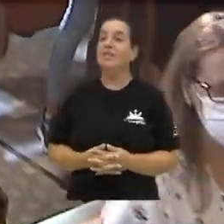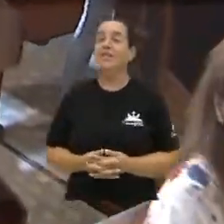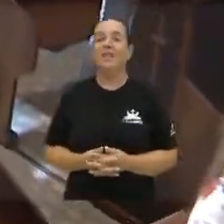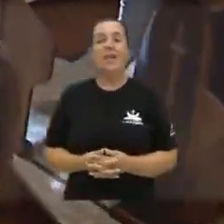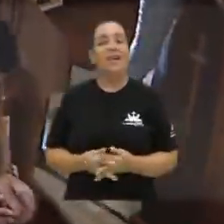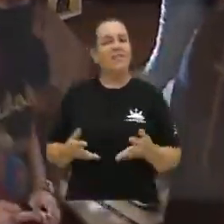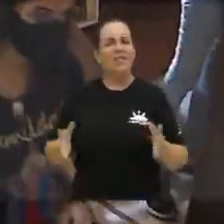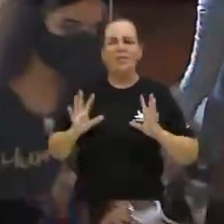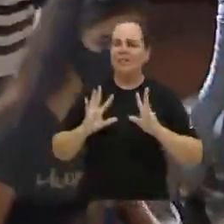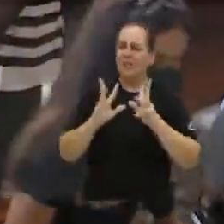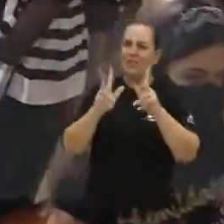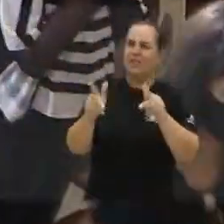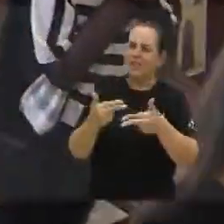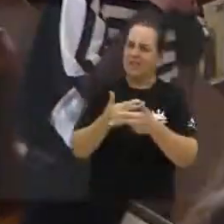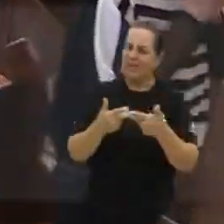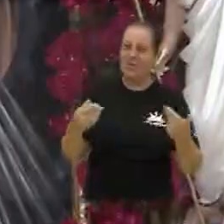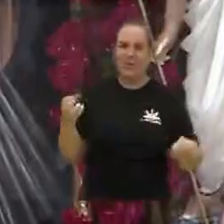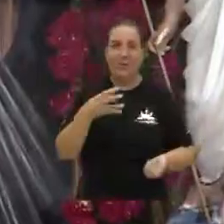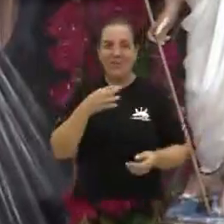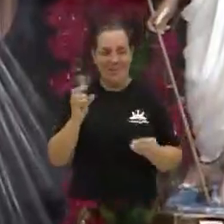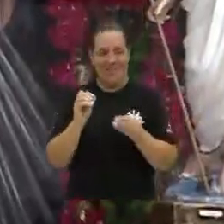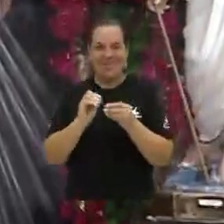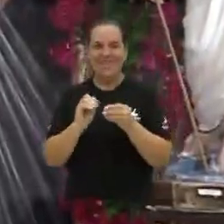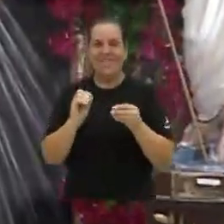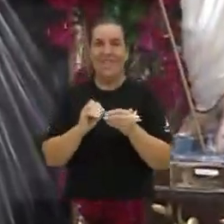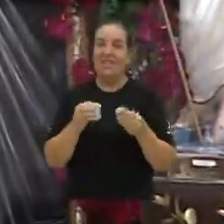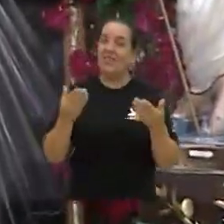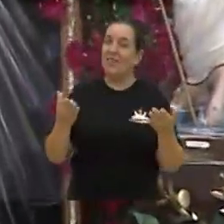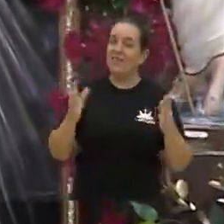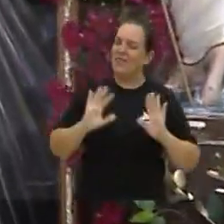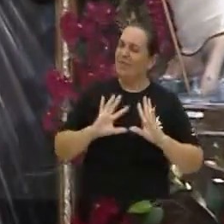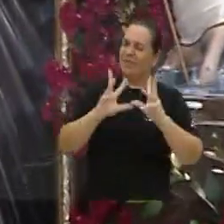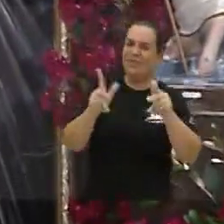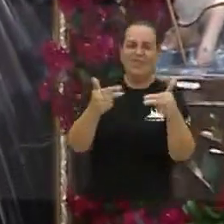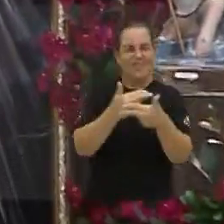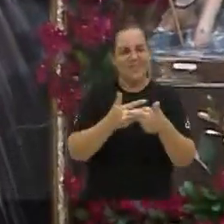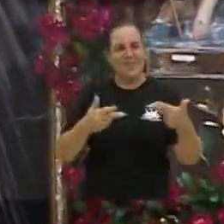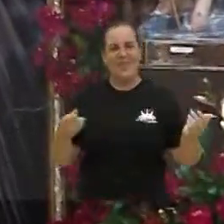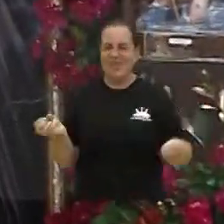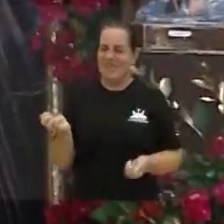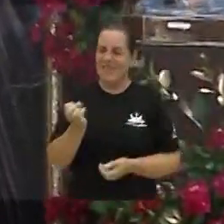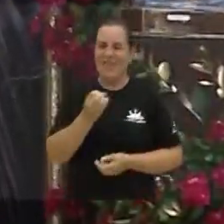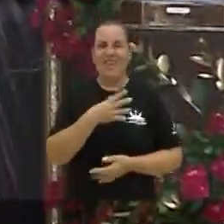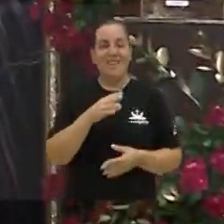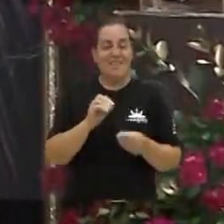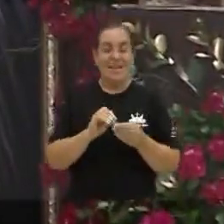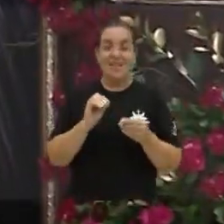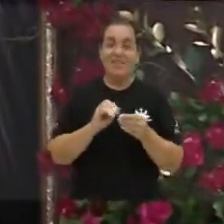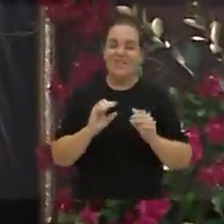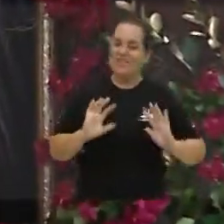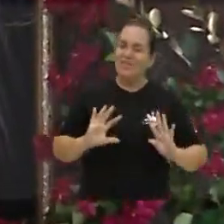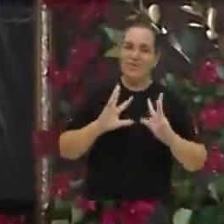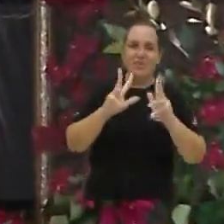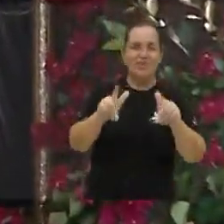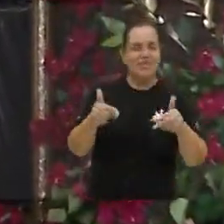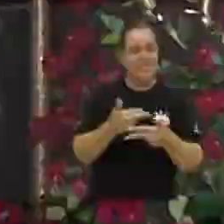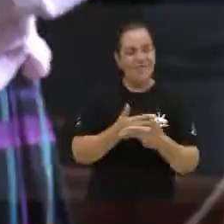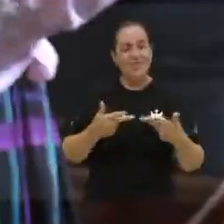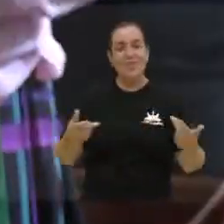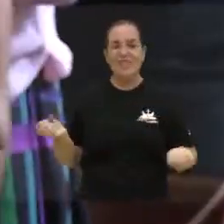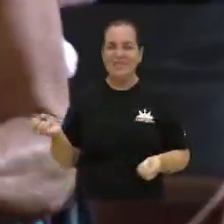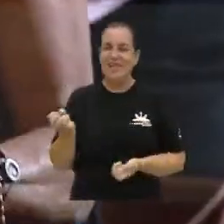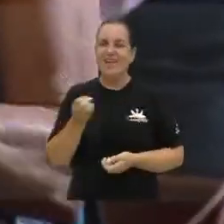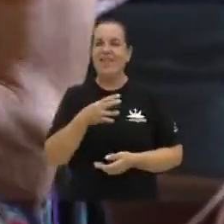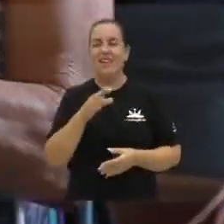Eis que faço nova todas as coisas, que faço nova todas as coisas, que faço nova todas